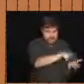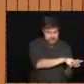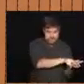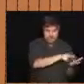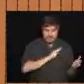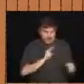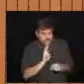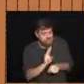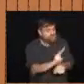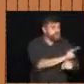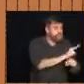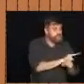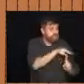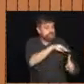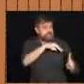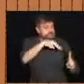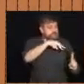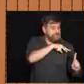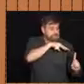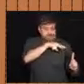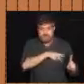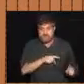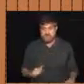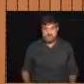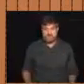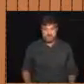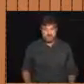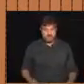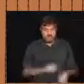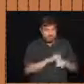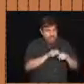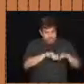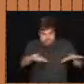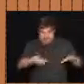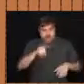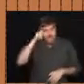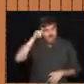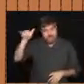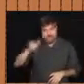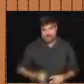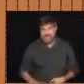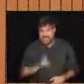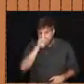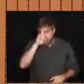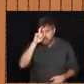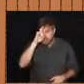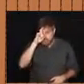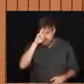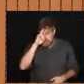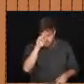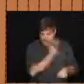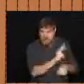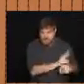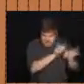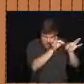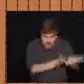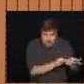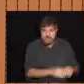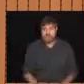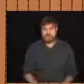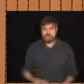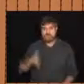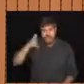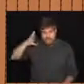das providências necessárias para não ter a transmissão dentro do hospital. A Andréia